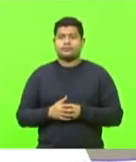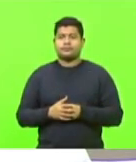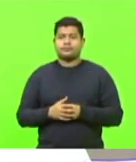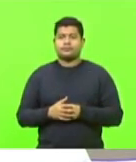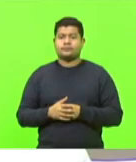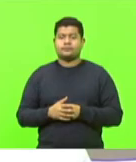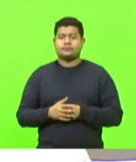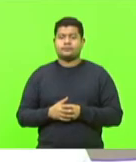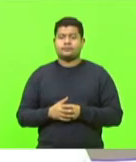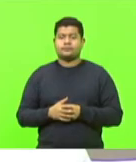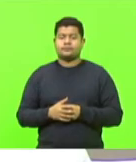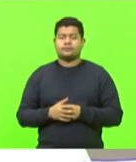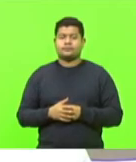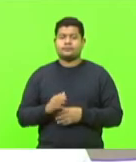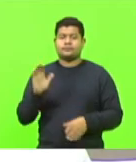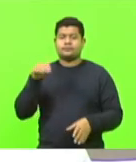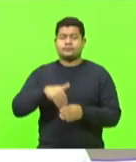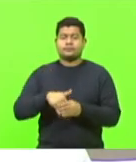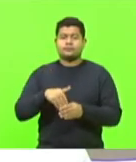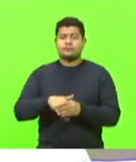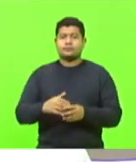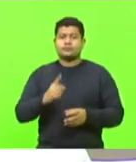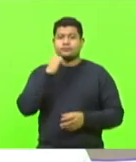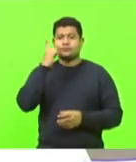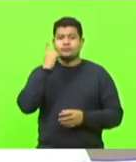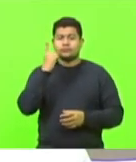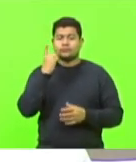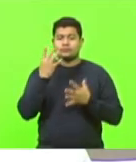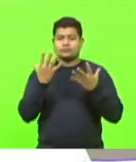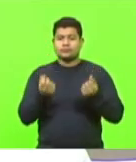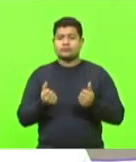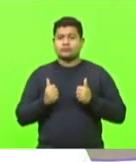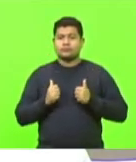Não havendo quem queira discutir, em votação.